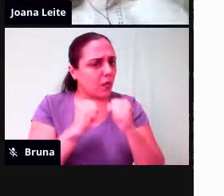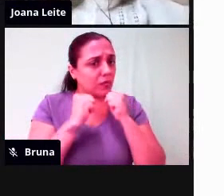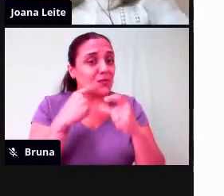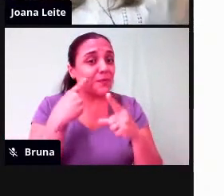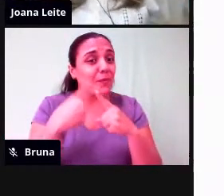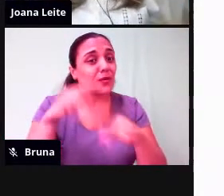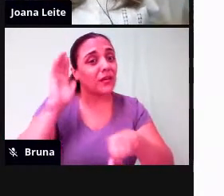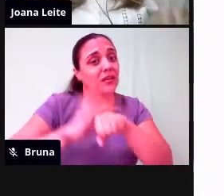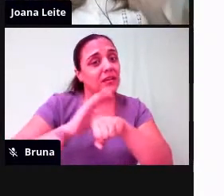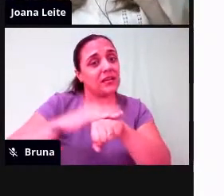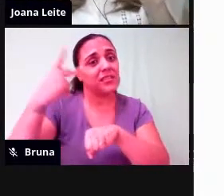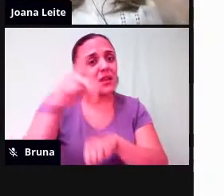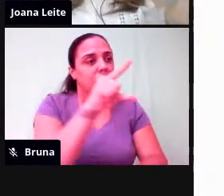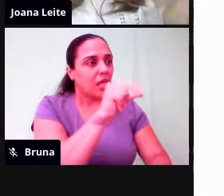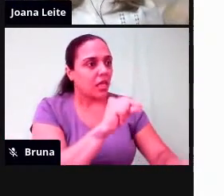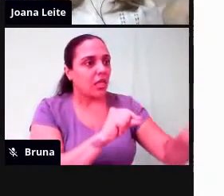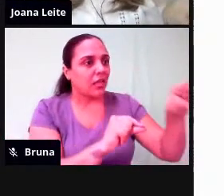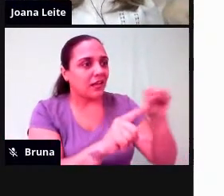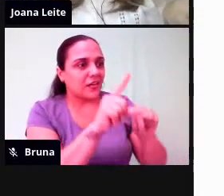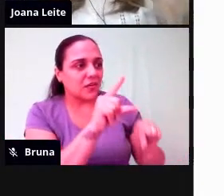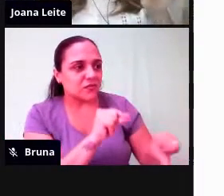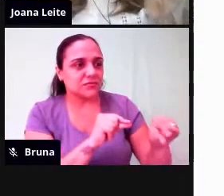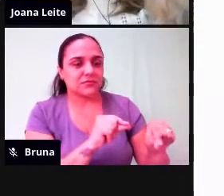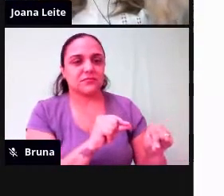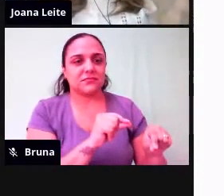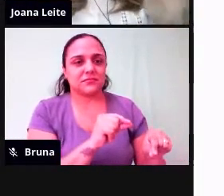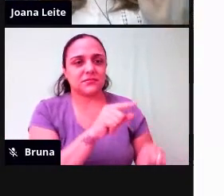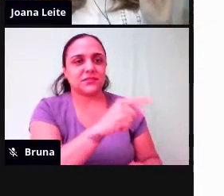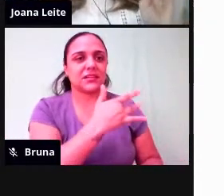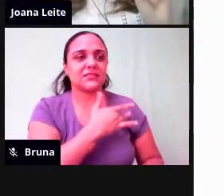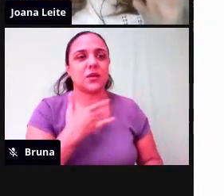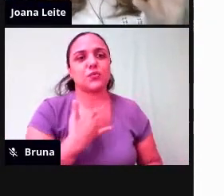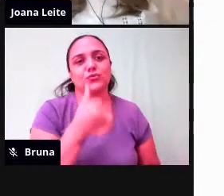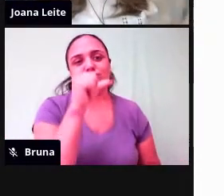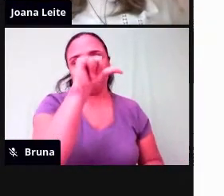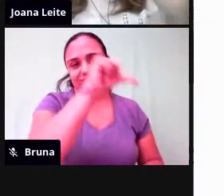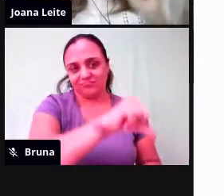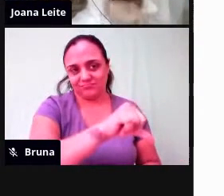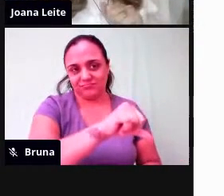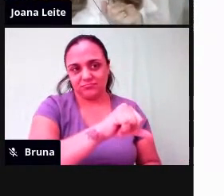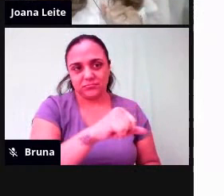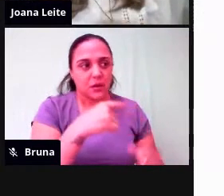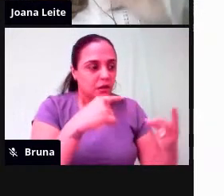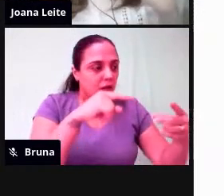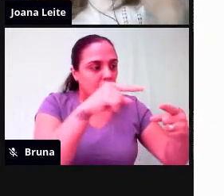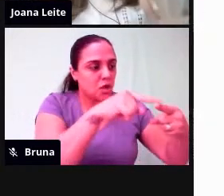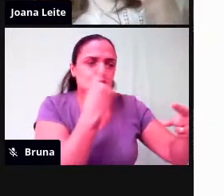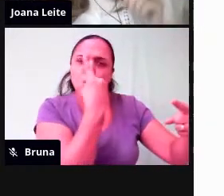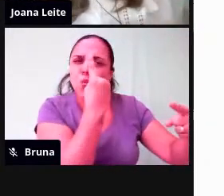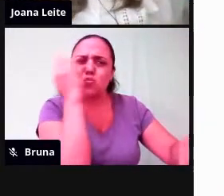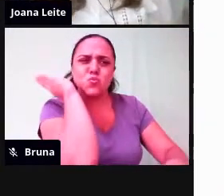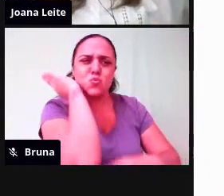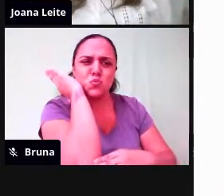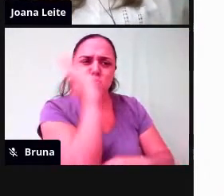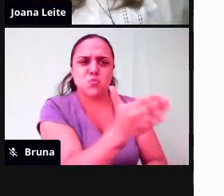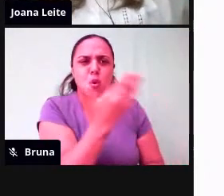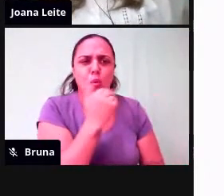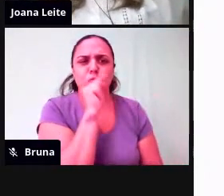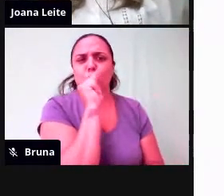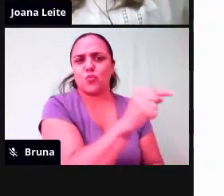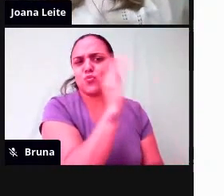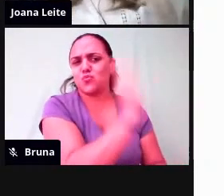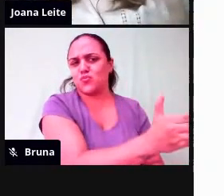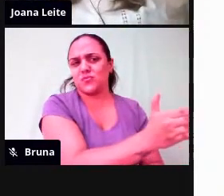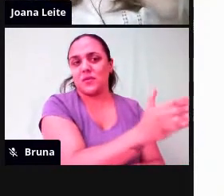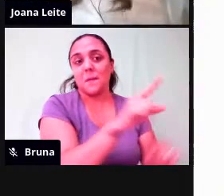para outros alimentos, mas aquele alimento que ela gosta, ela come muito, ela pode ter compulsão, então ela também pode ter excesso de